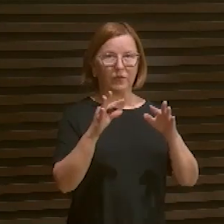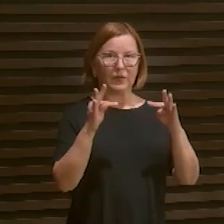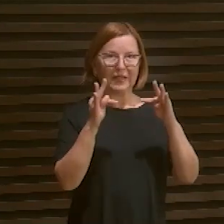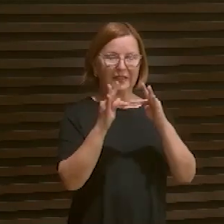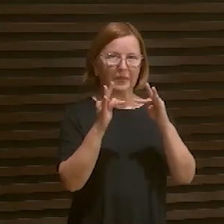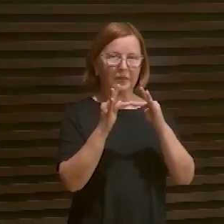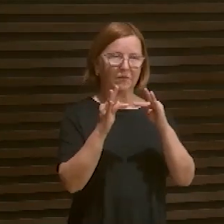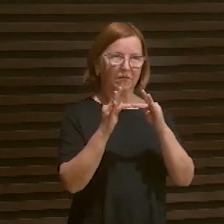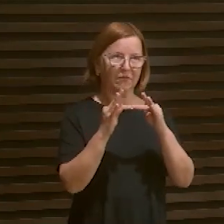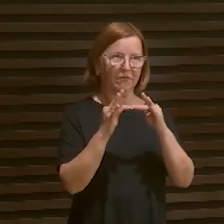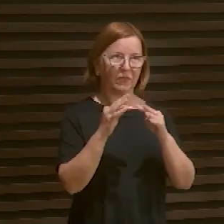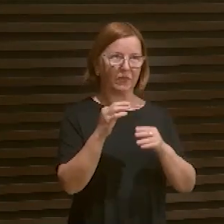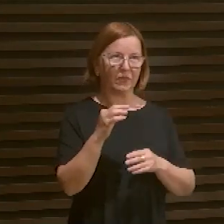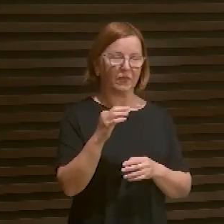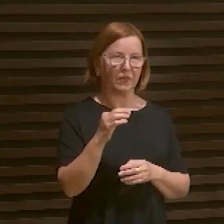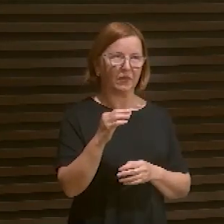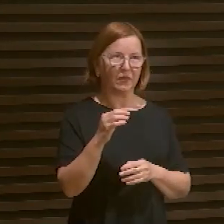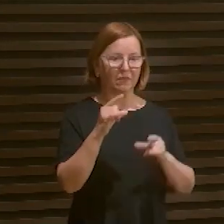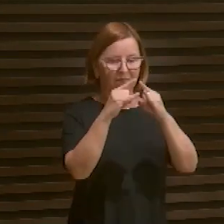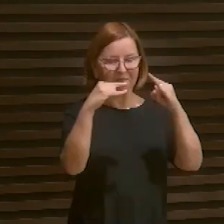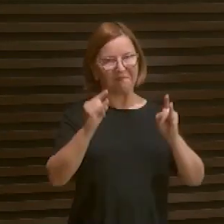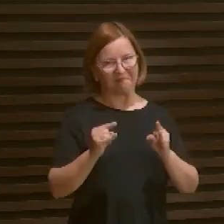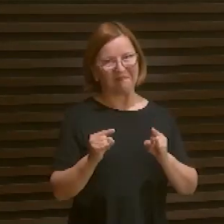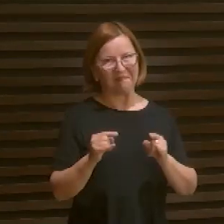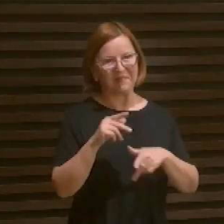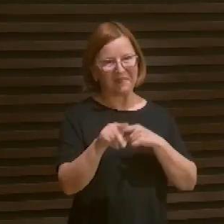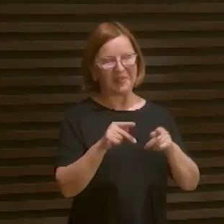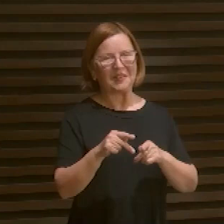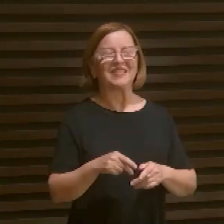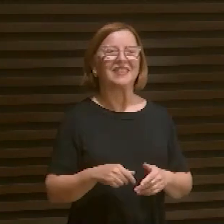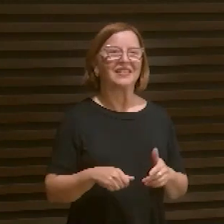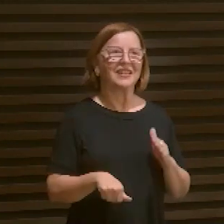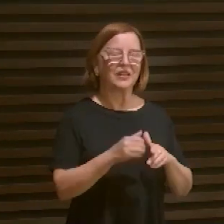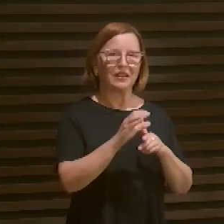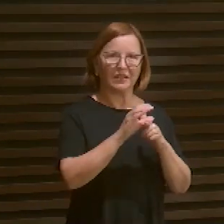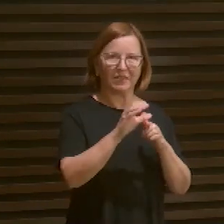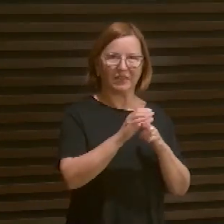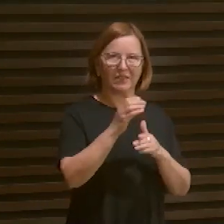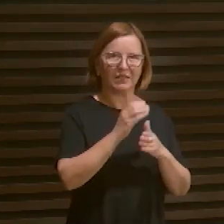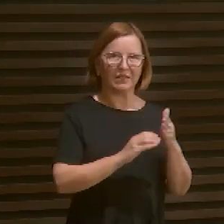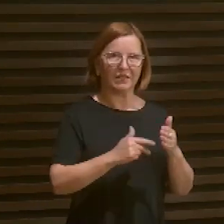povo. Vamos dar uma olhadinha em 1 Coríntios capítulo 3, versículo 16.